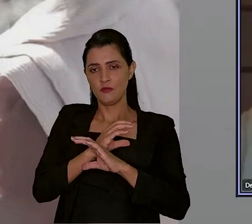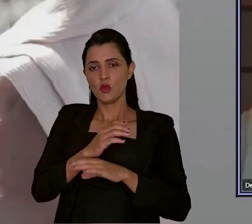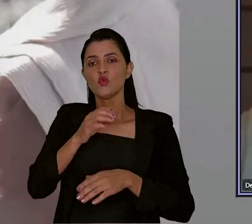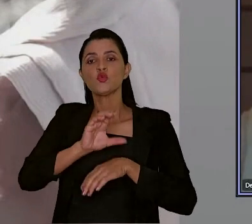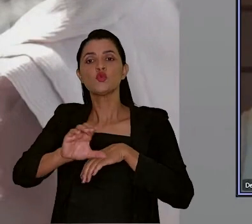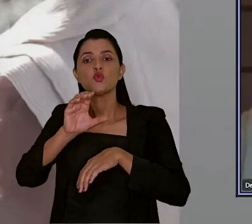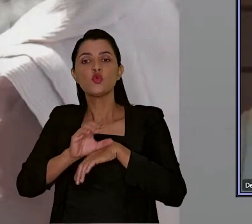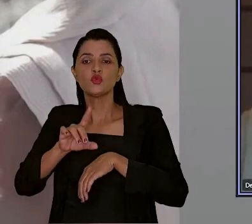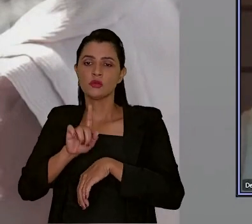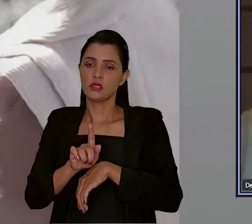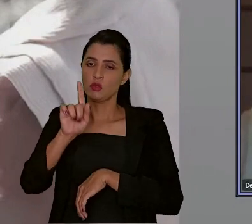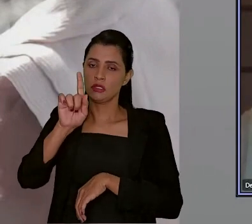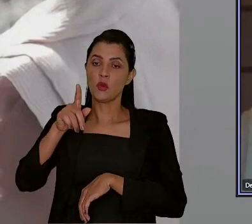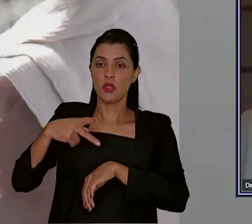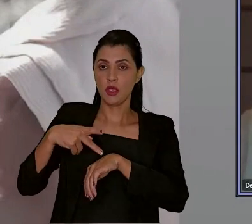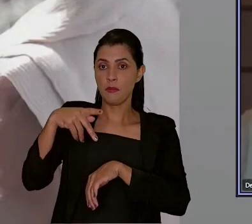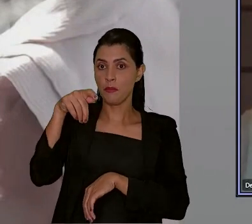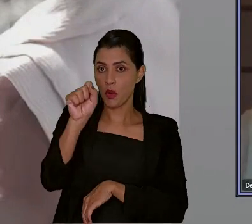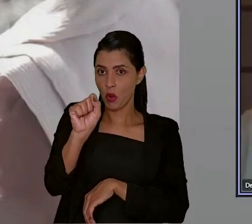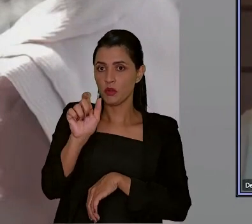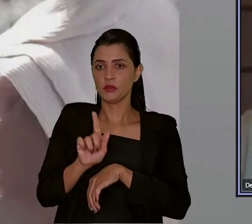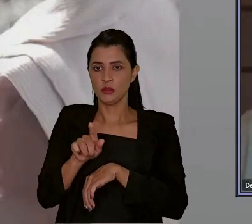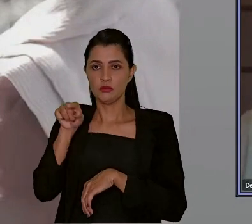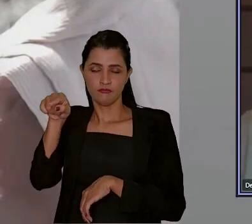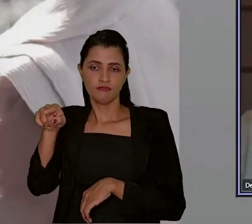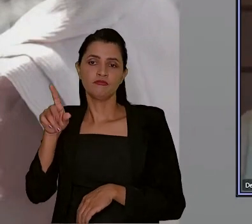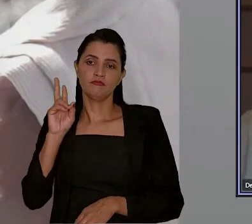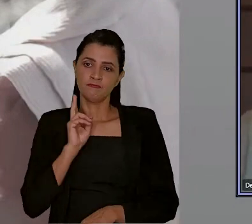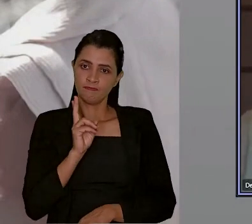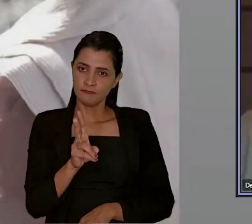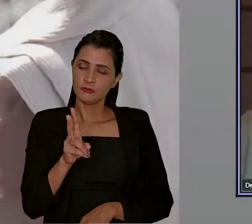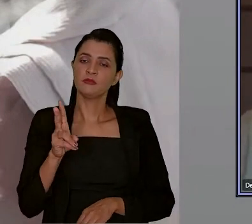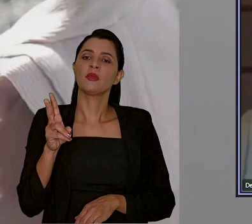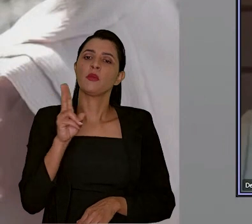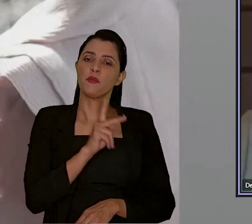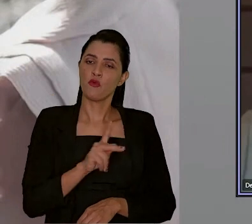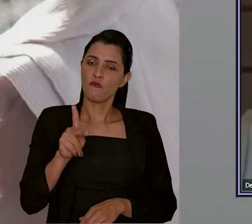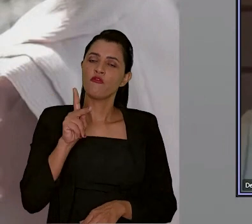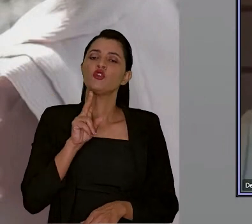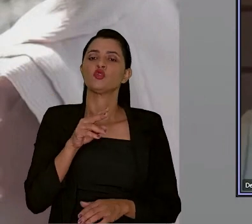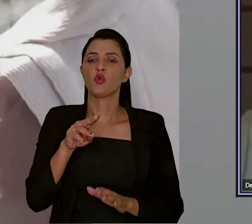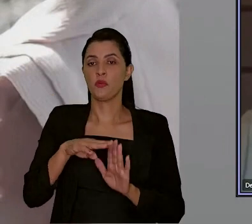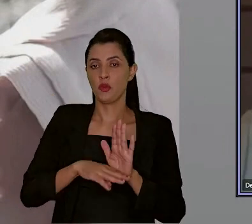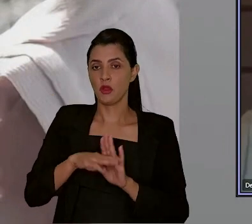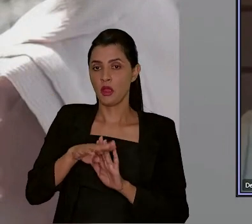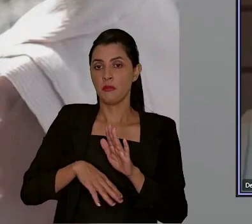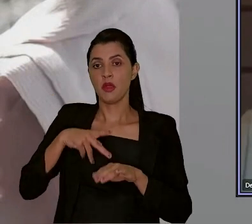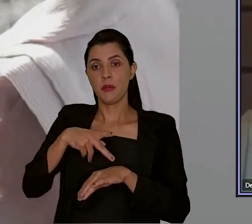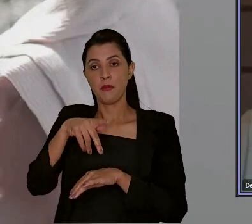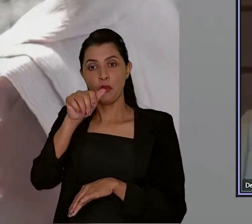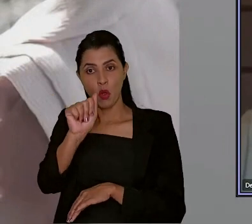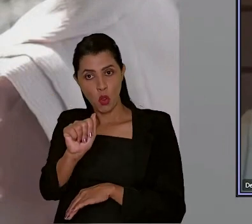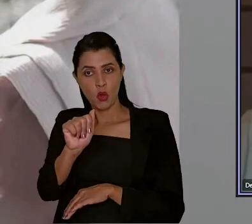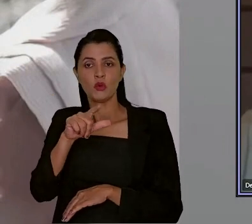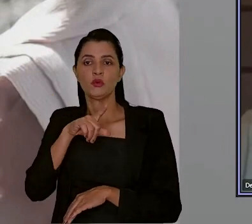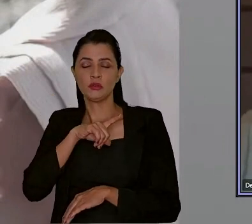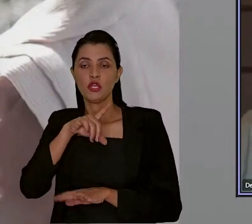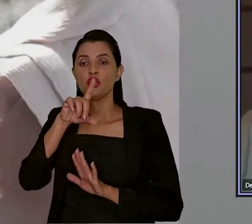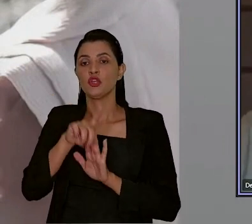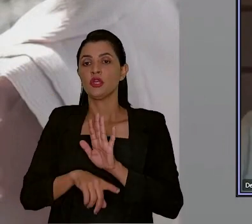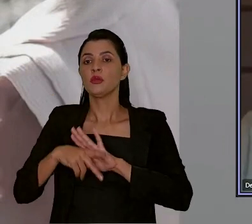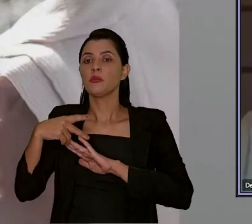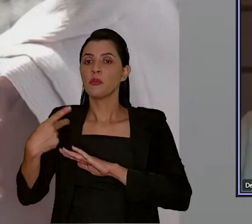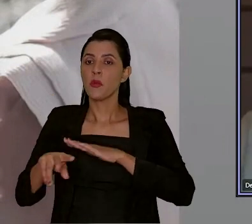e pós-graduação. É professor permanente do programa de pós-graduação estrito sensu em Direito da